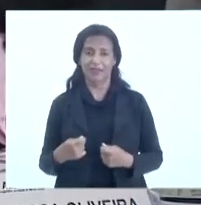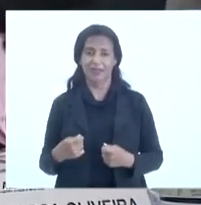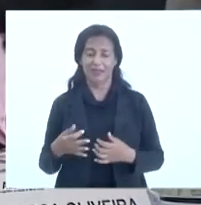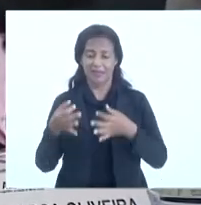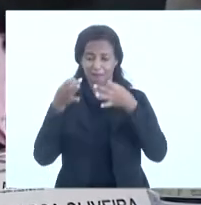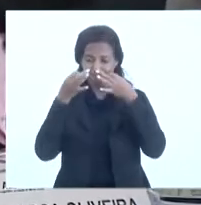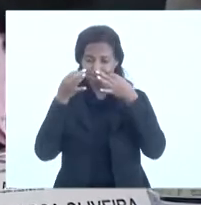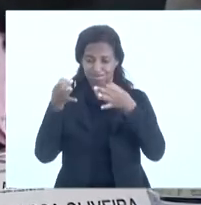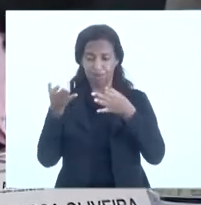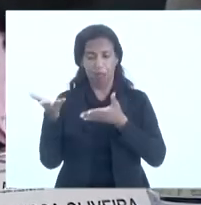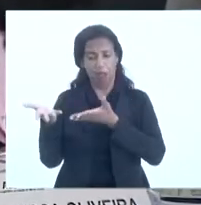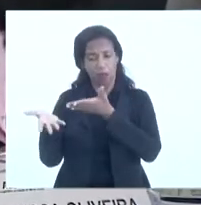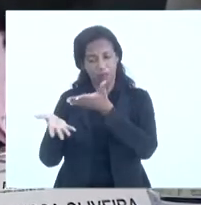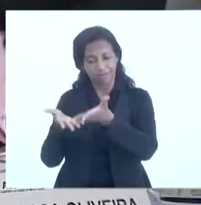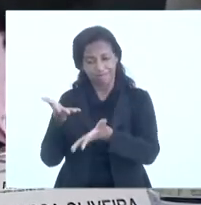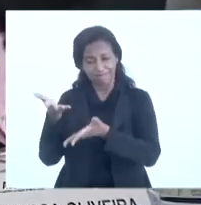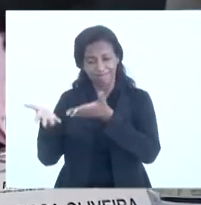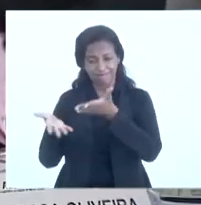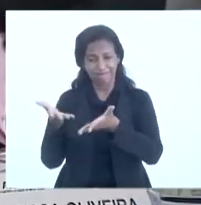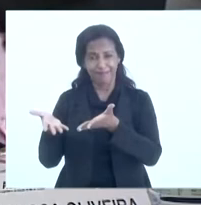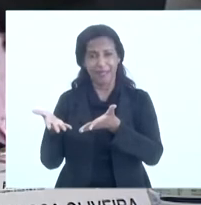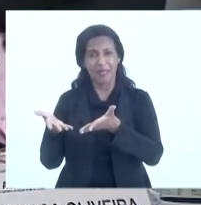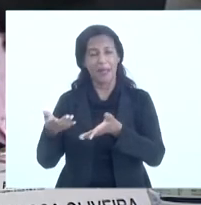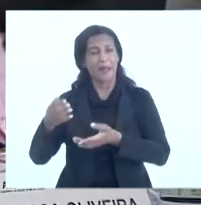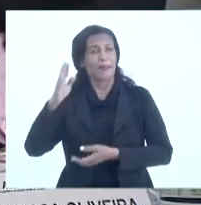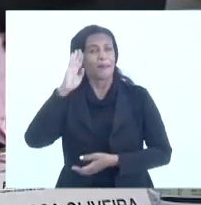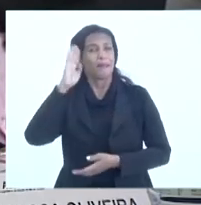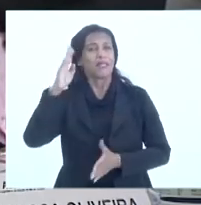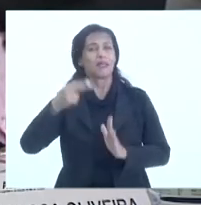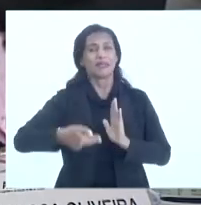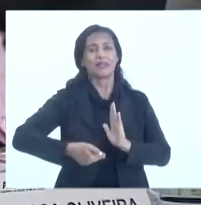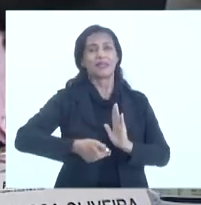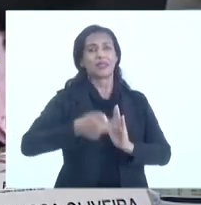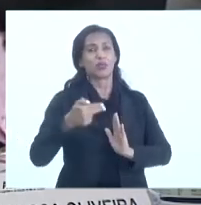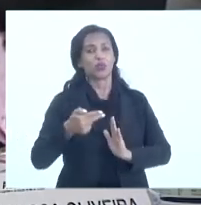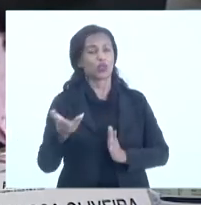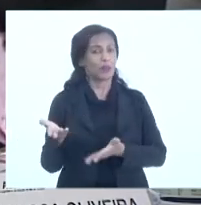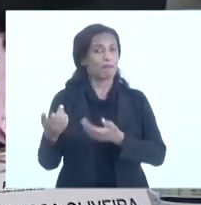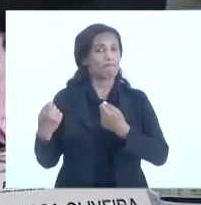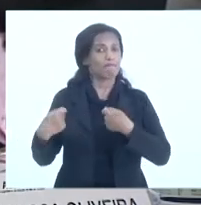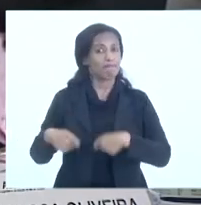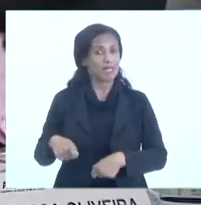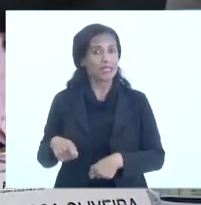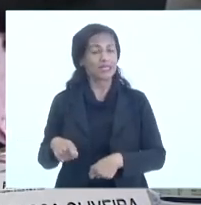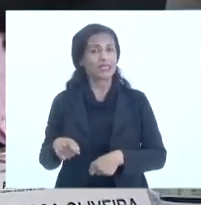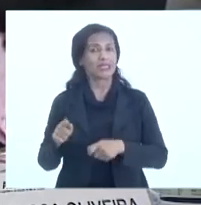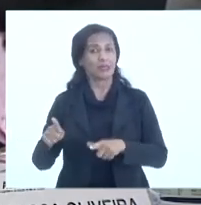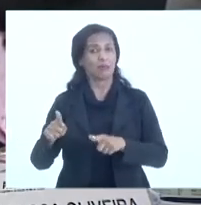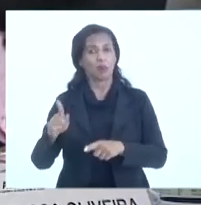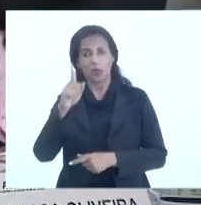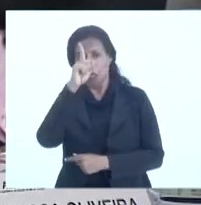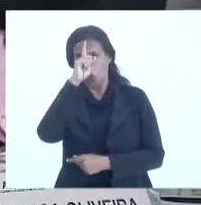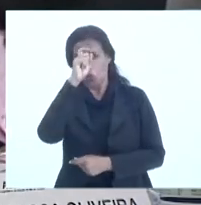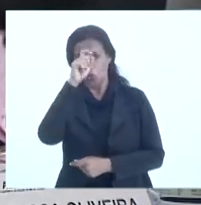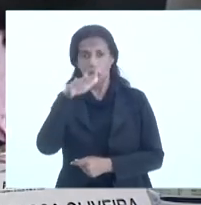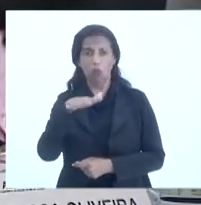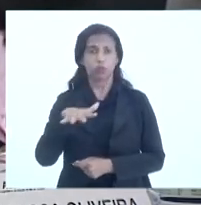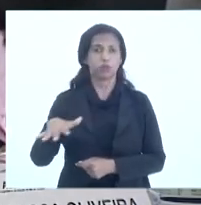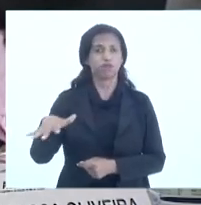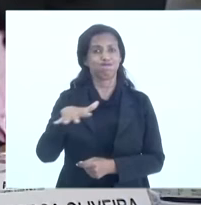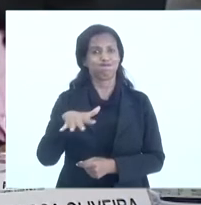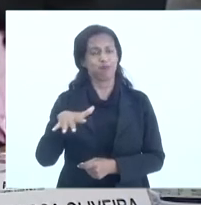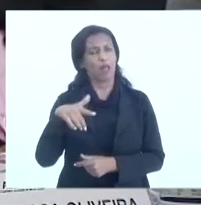atenção, principalmente na área cirúrgica. Ou seja, a gente precisa botar o hospital regional